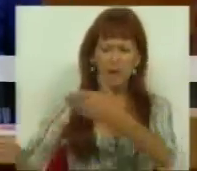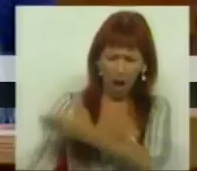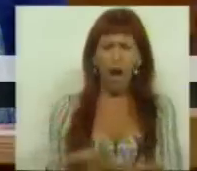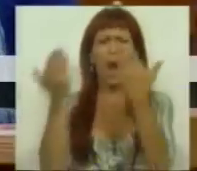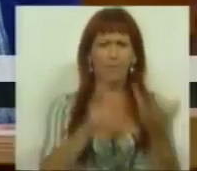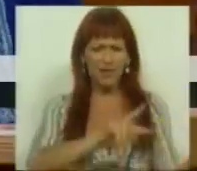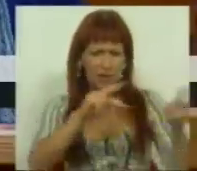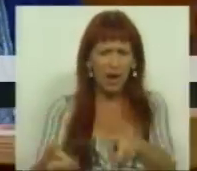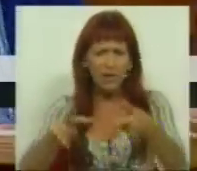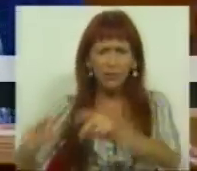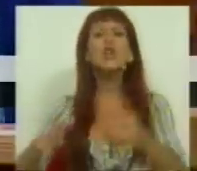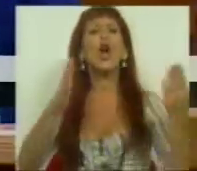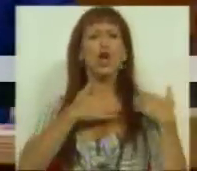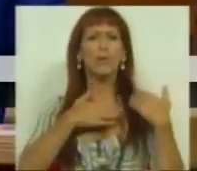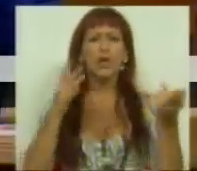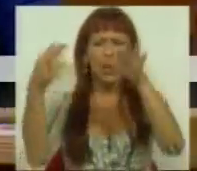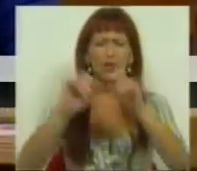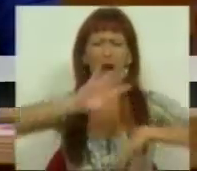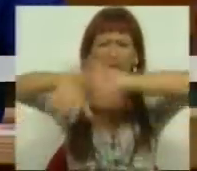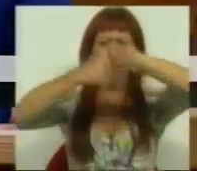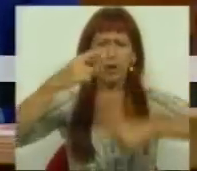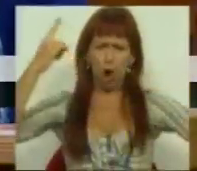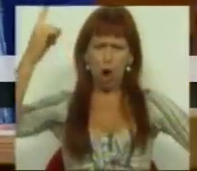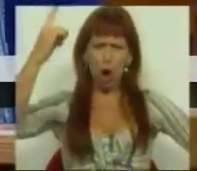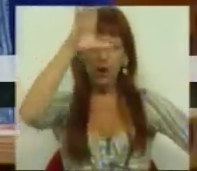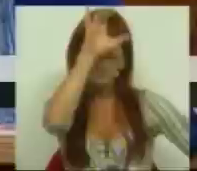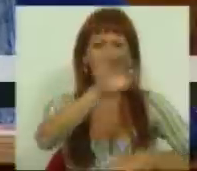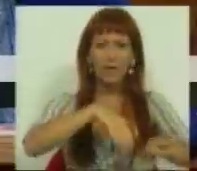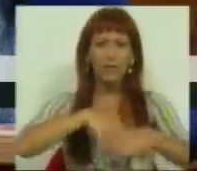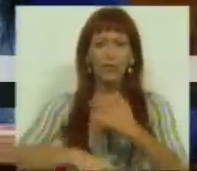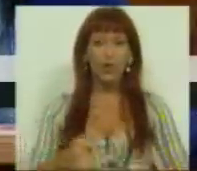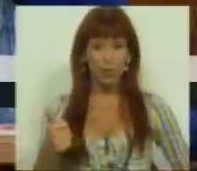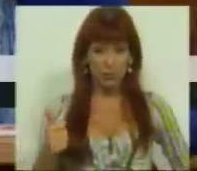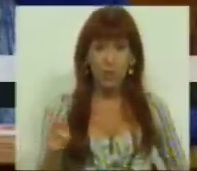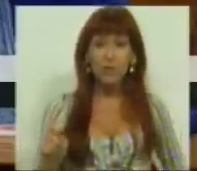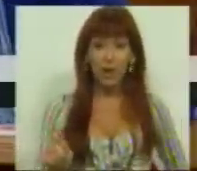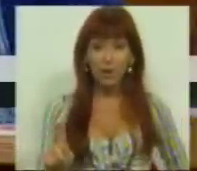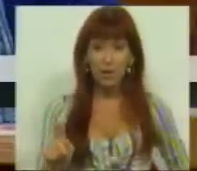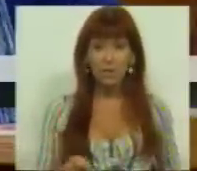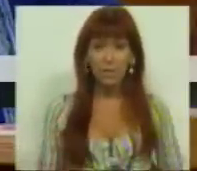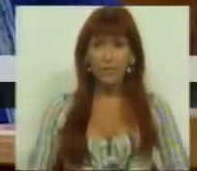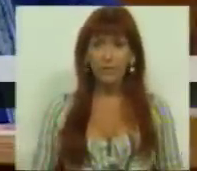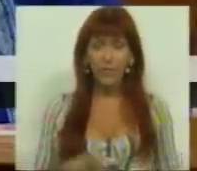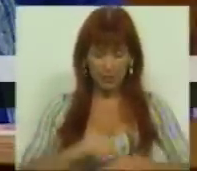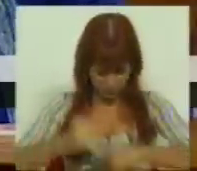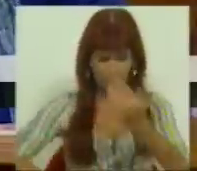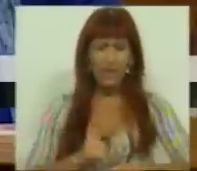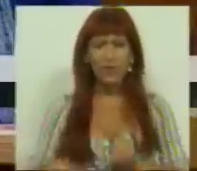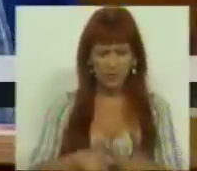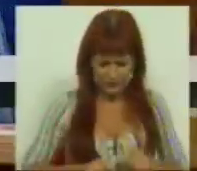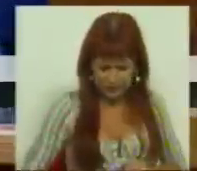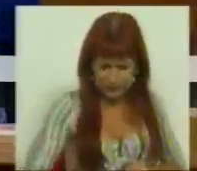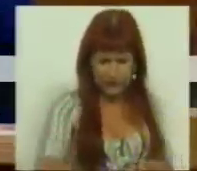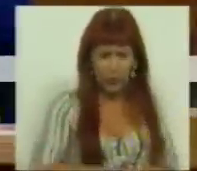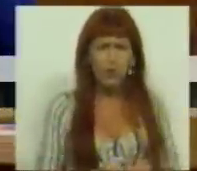apresentar alternativas responsáveis à atrapalhada autoritária do Governo. O Bloco de Esquerda avançou nesta legislatura com